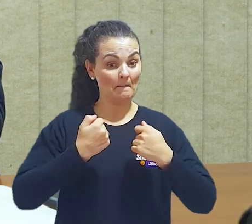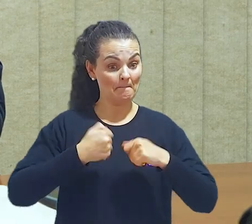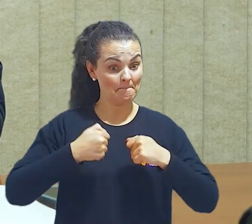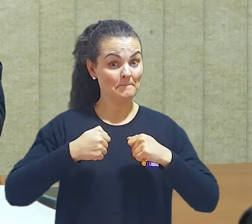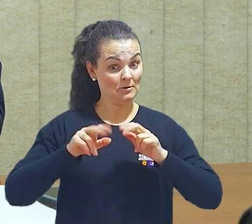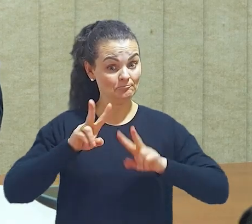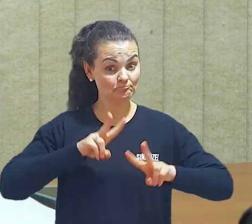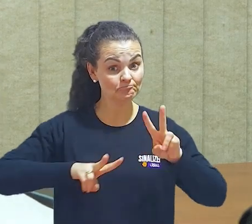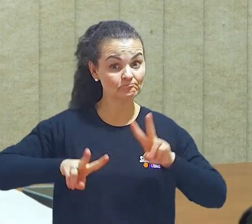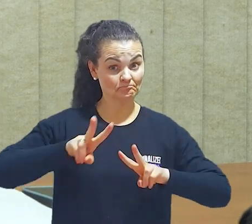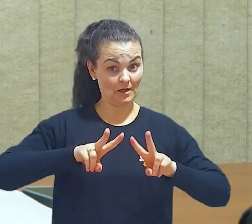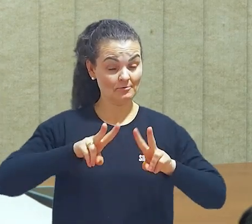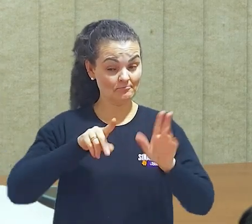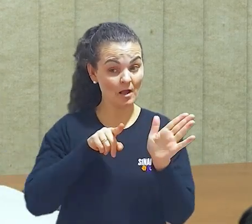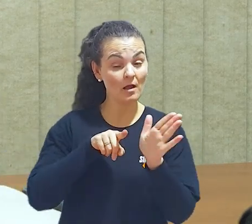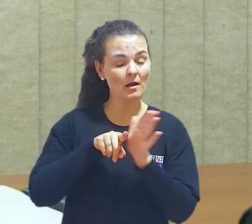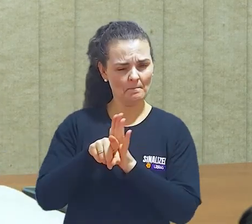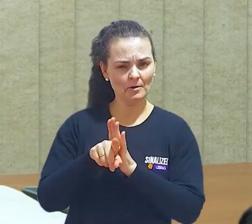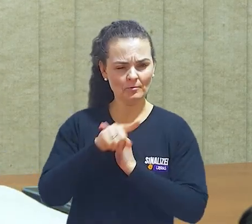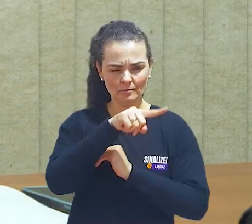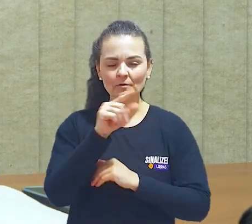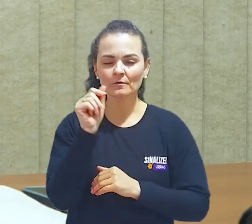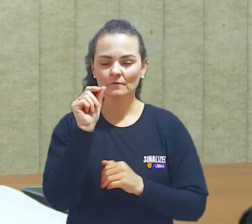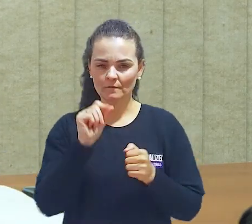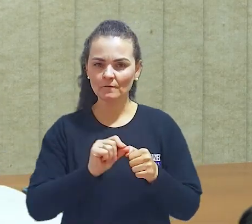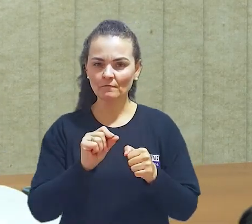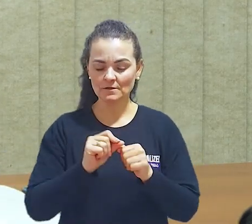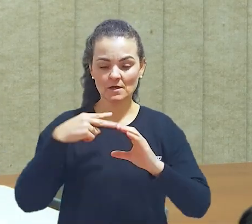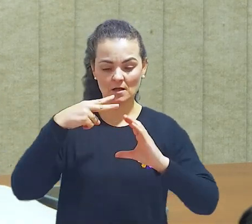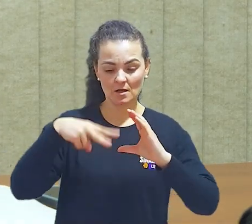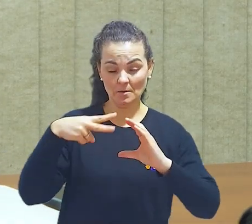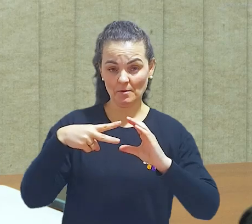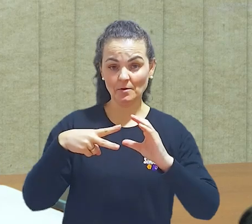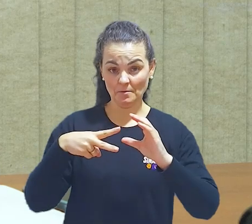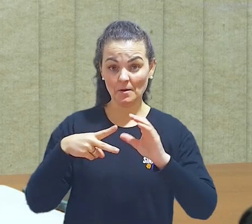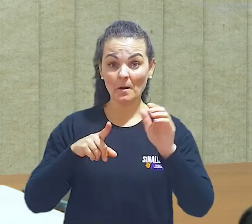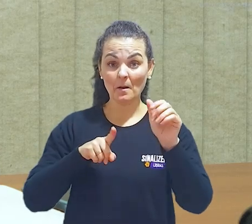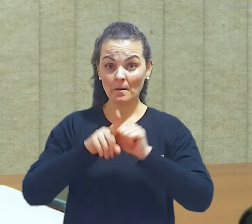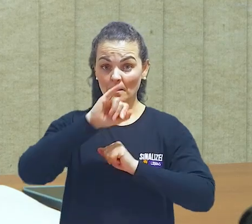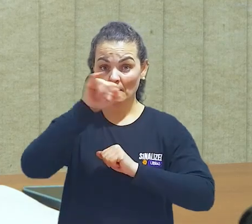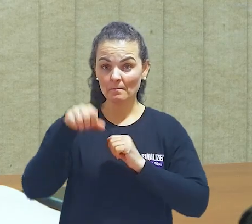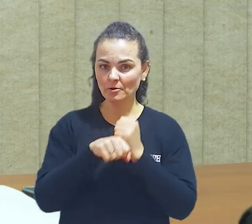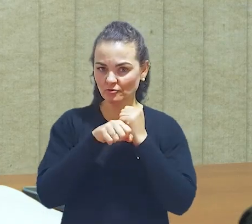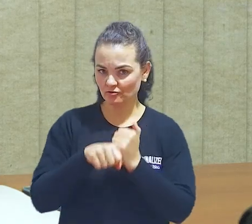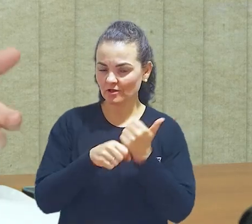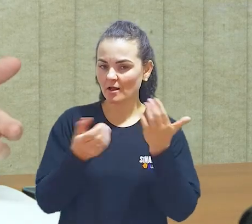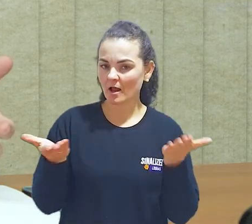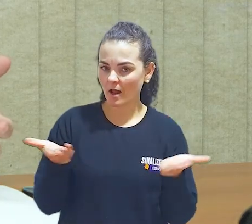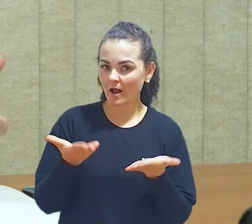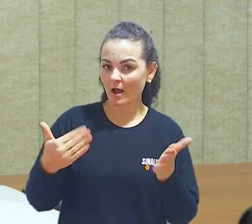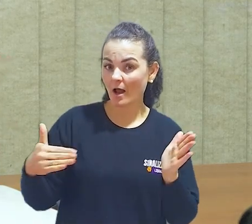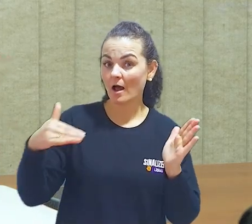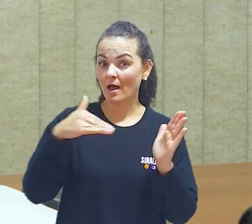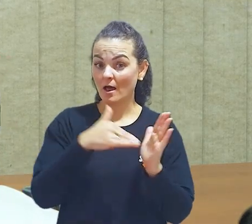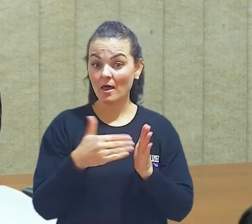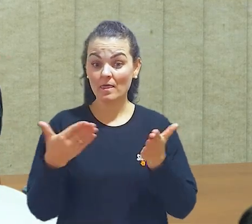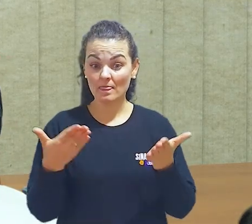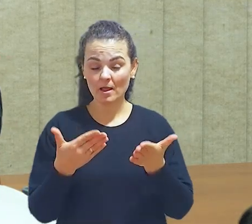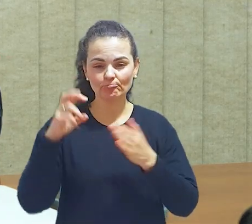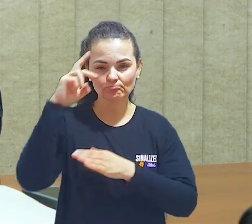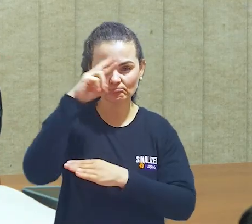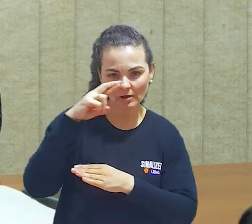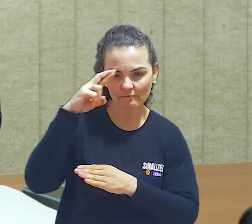desta pergunta, o que a Câmara de Vereadores, desde janeiro até agora, vem fazendo de cunho a fiscalizar